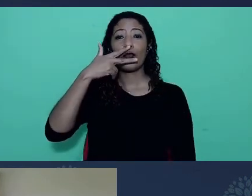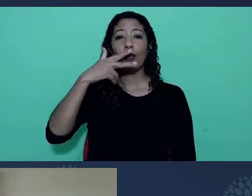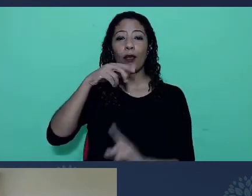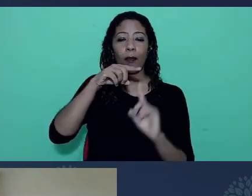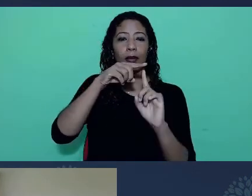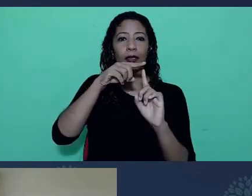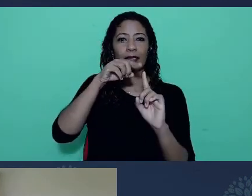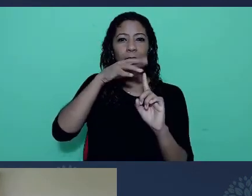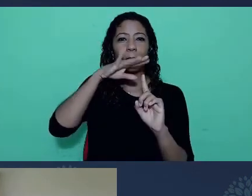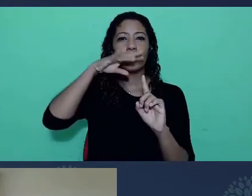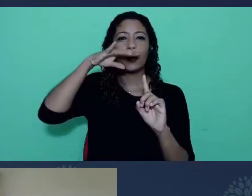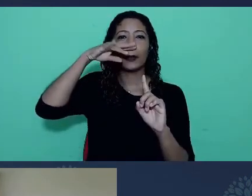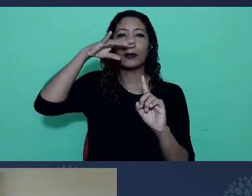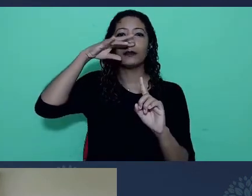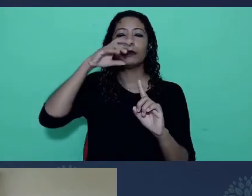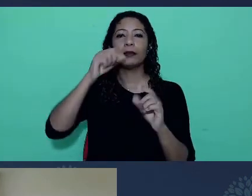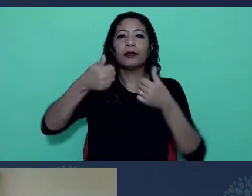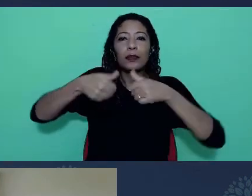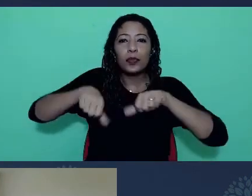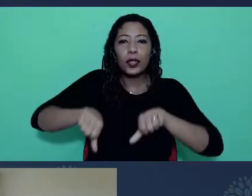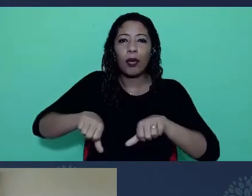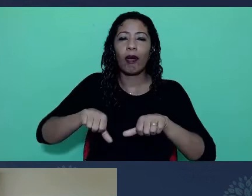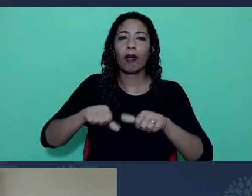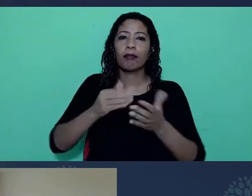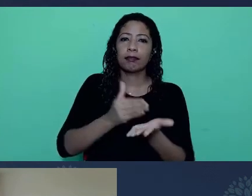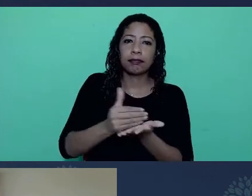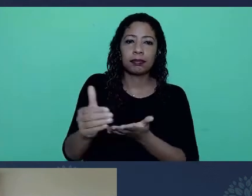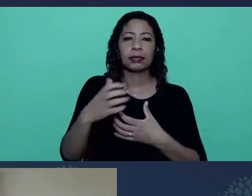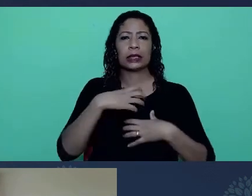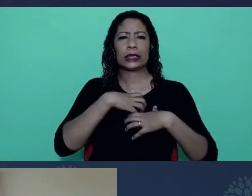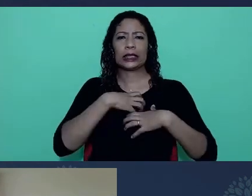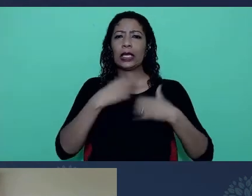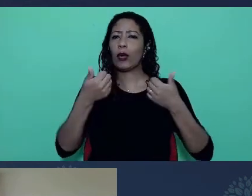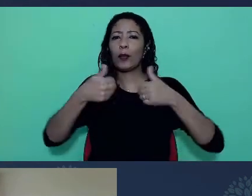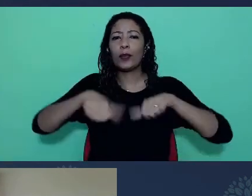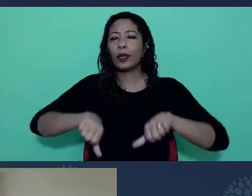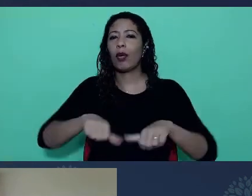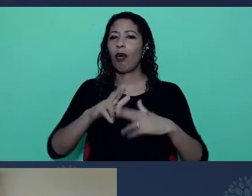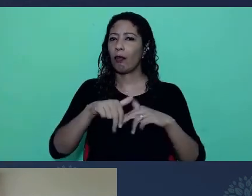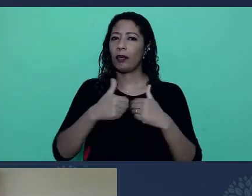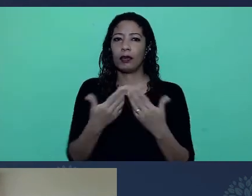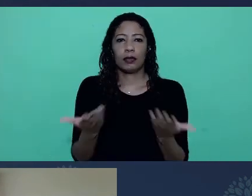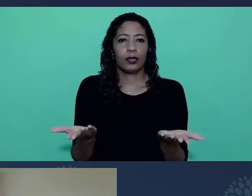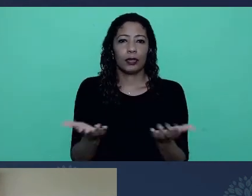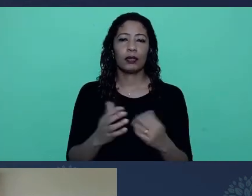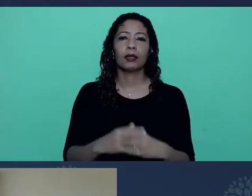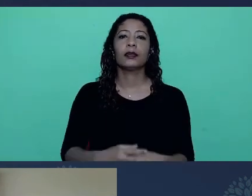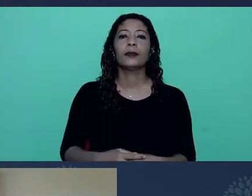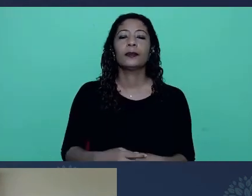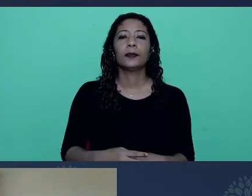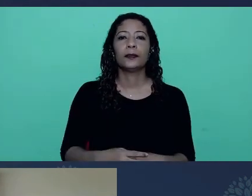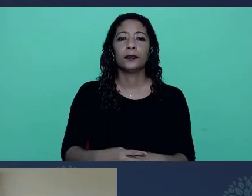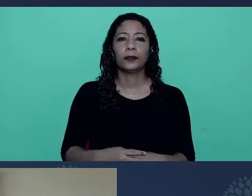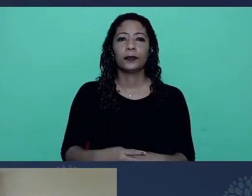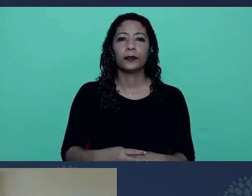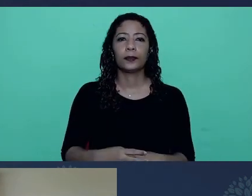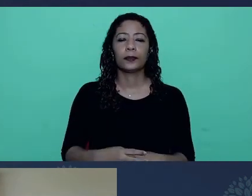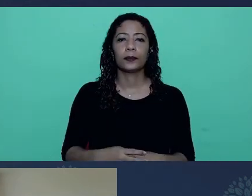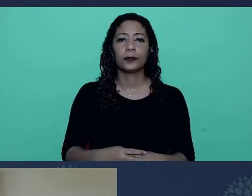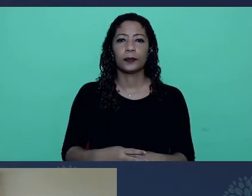e aí você começa a desencadear mais crises pela presença desse tabagismo passivo, né? Sem